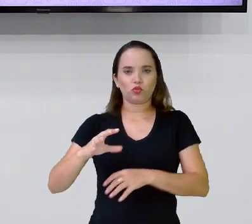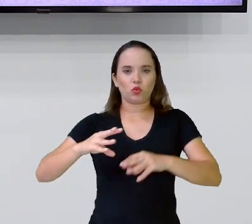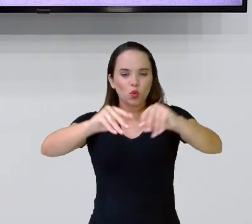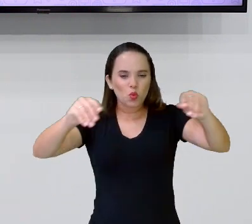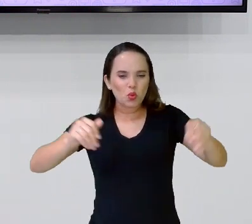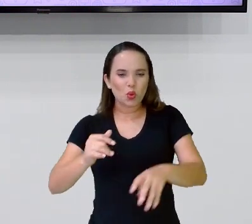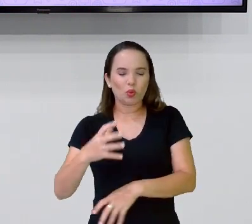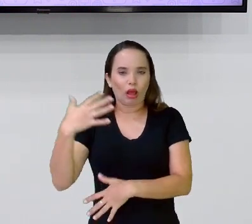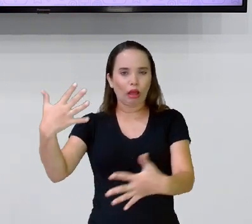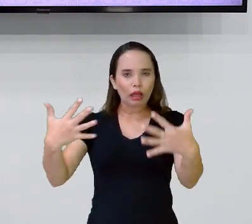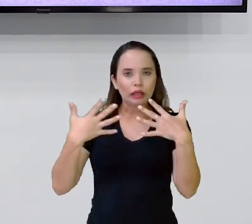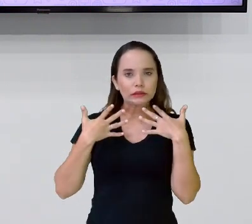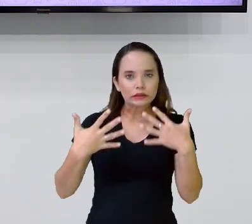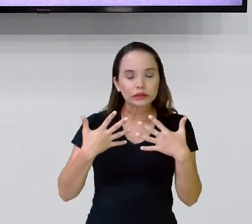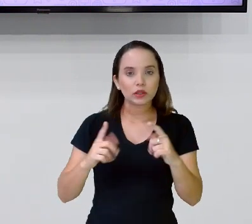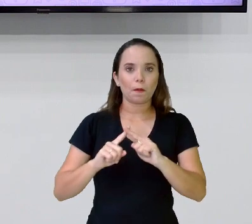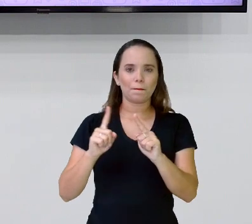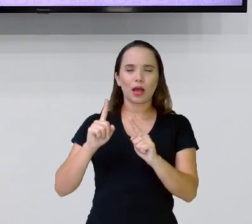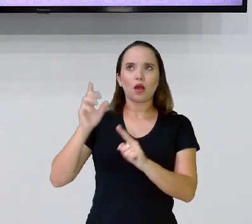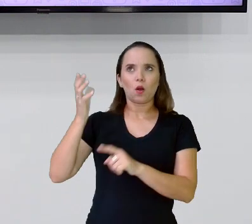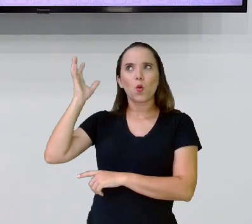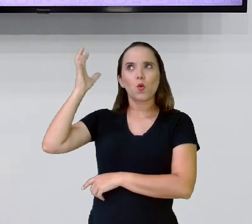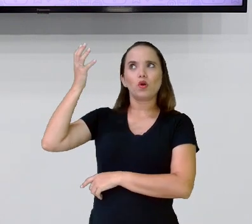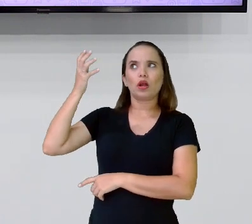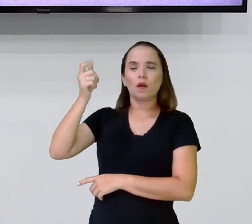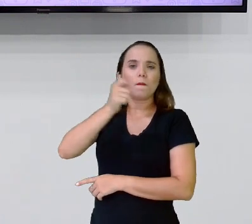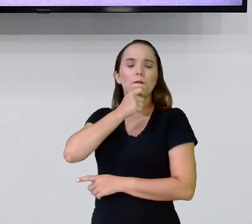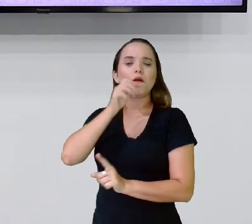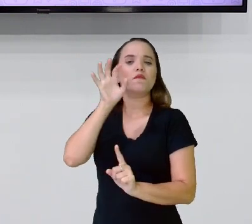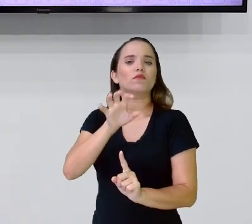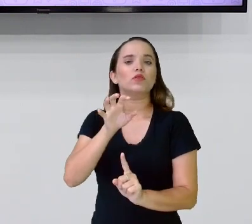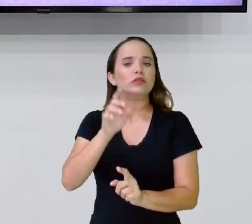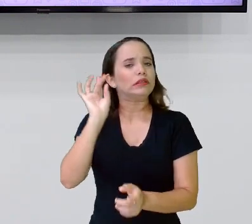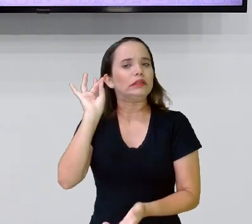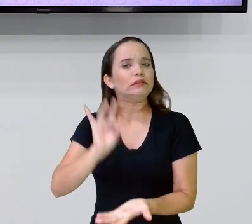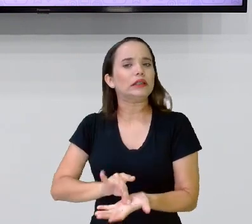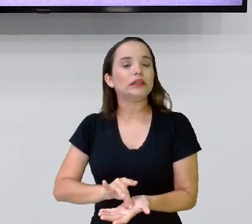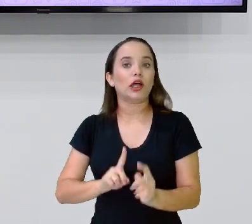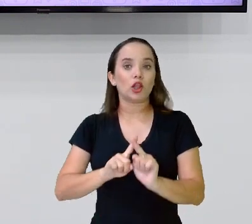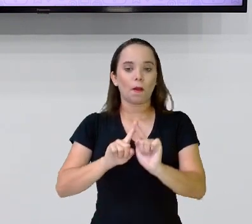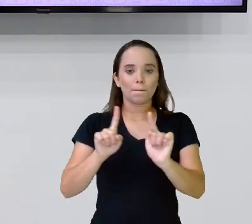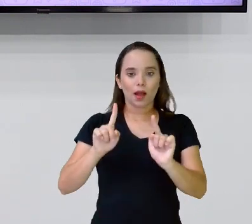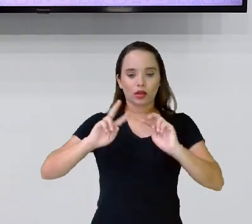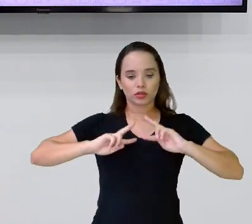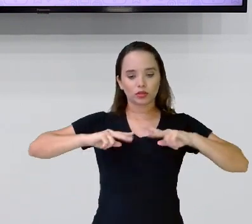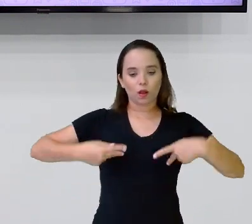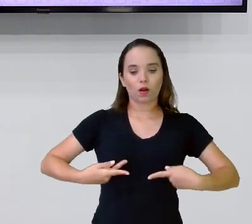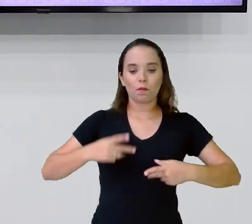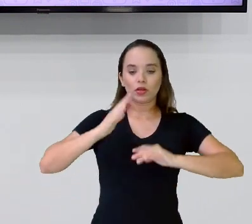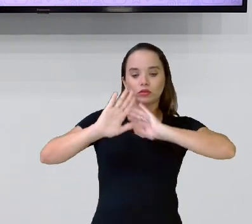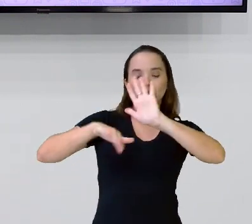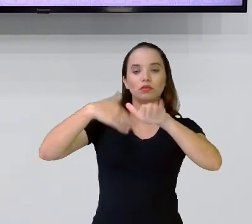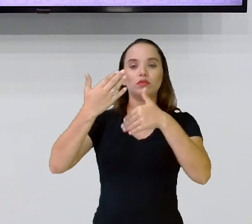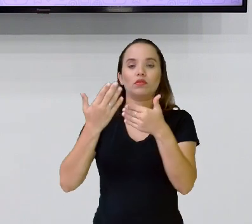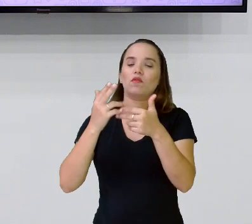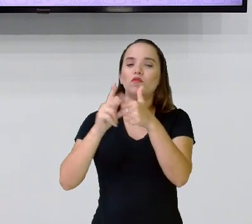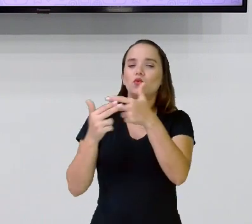muita coisa, mas a humanidade, ela conseguiu desenvolver ferramentas tecnológicas que